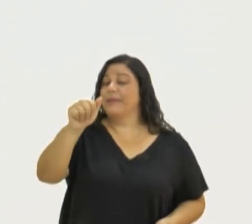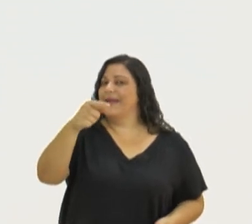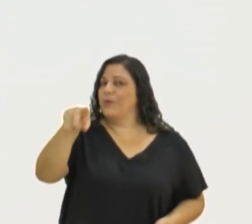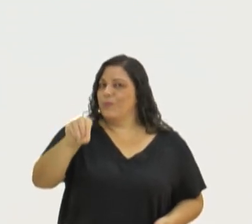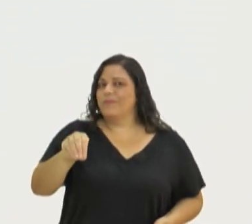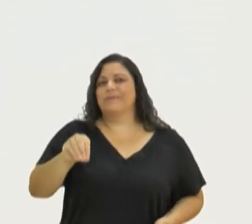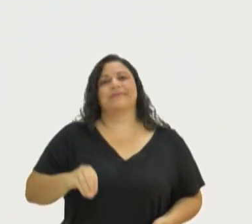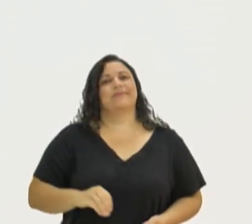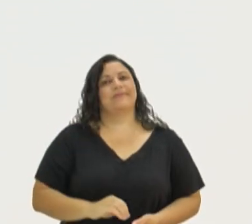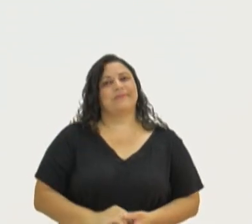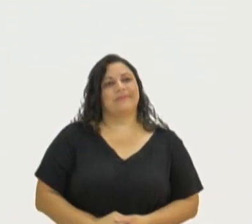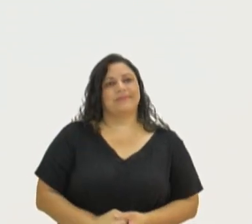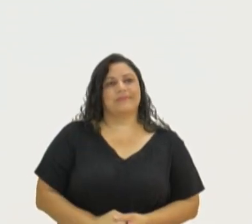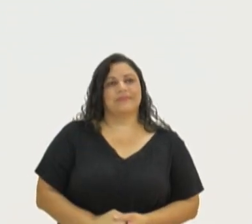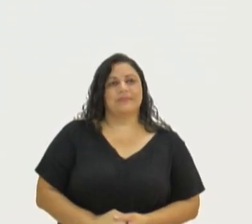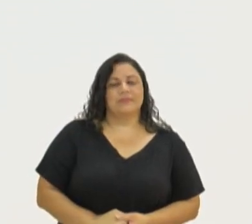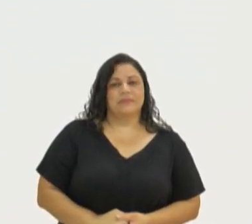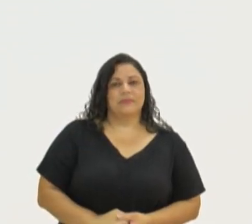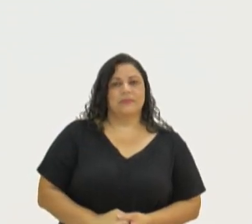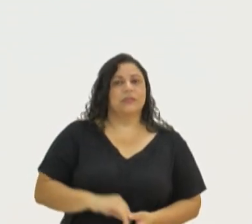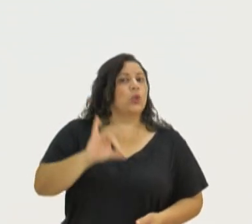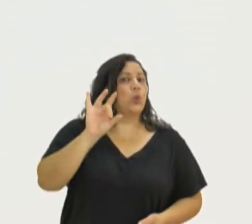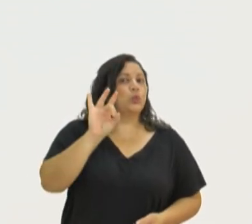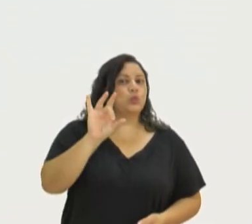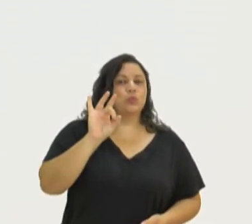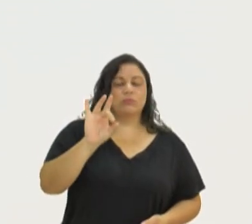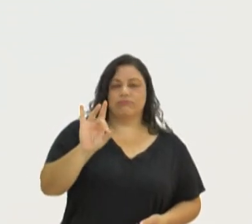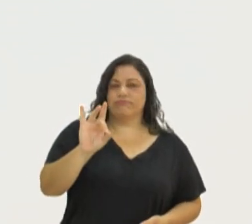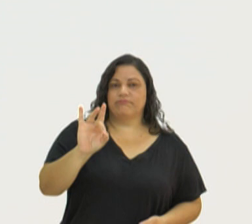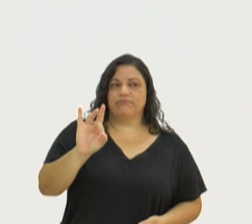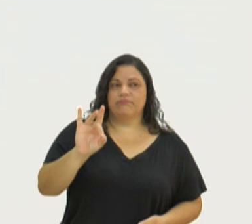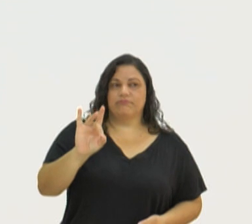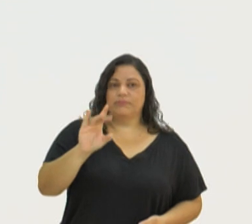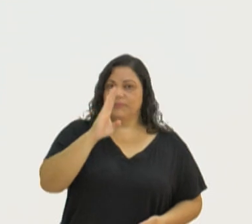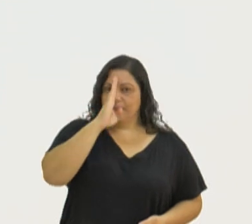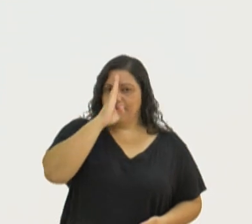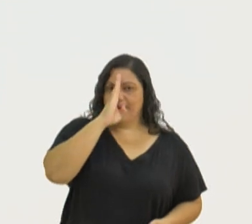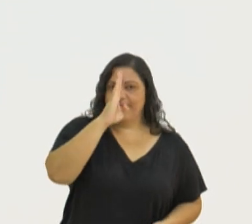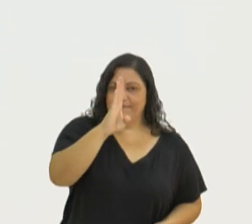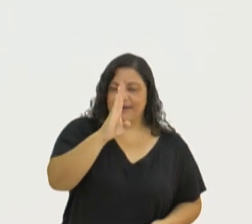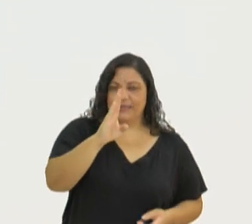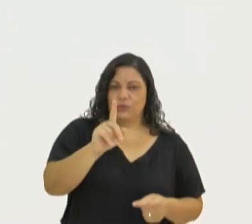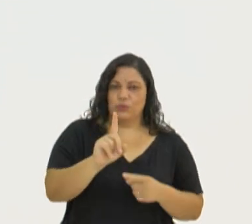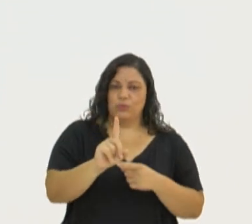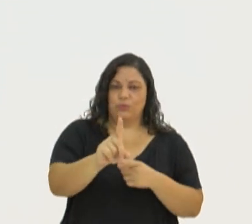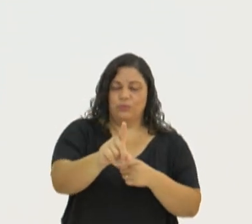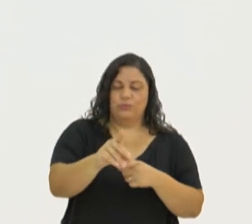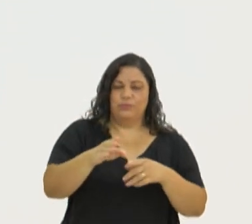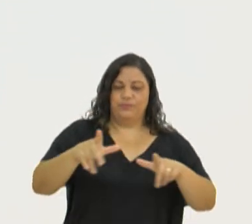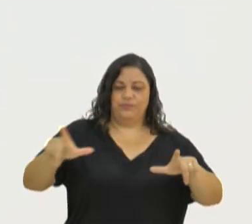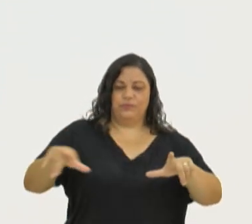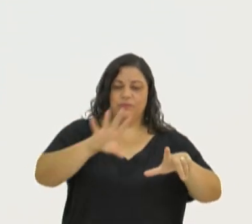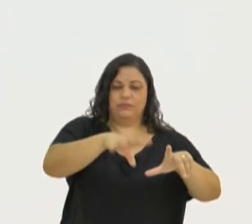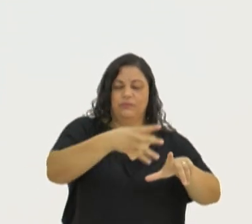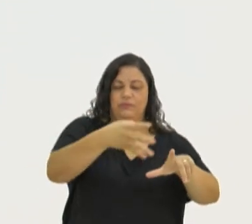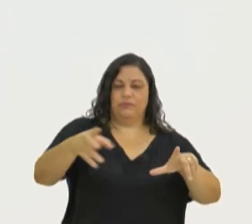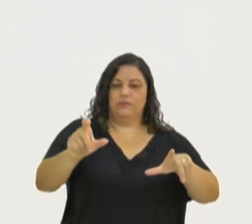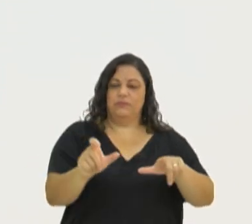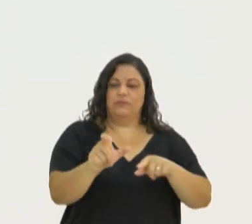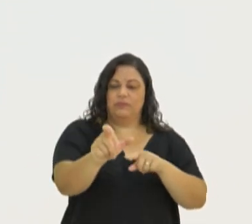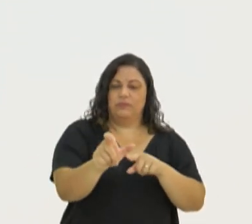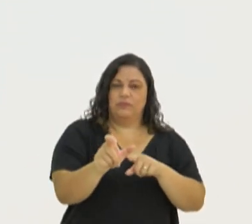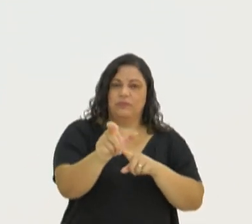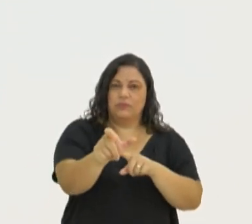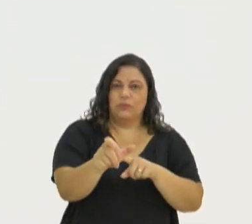Então, o peão, ele se movimenta apenas para frente. Apenas uma casa de cada